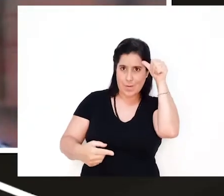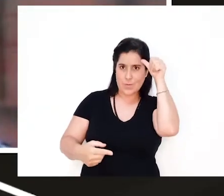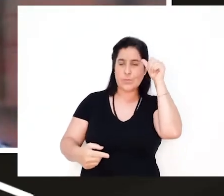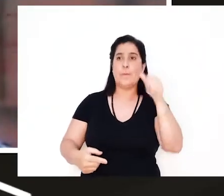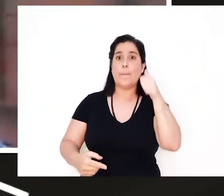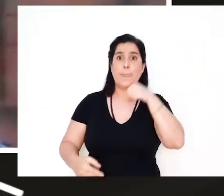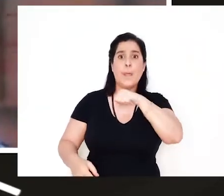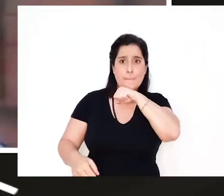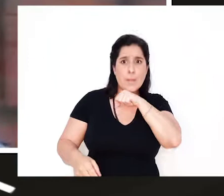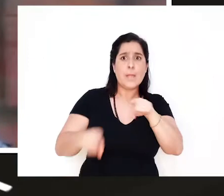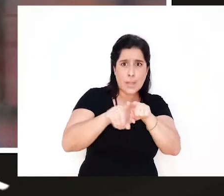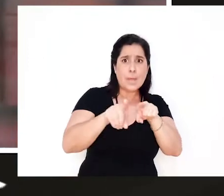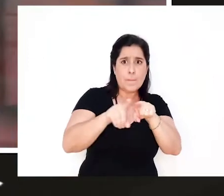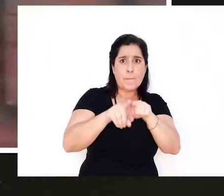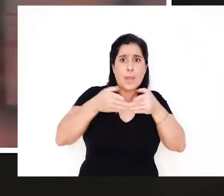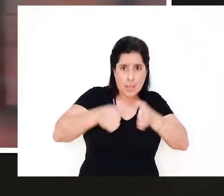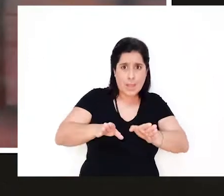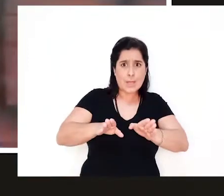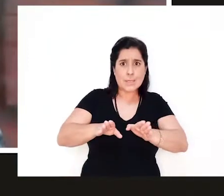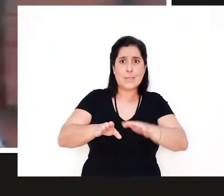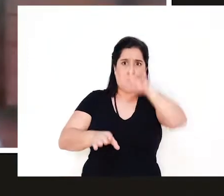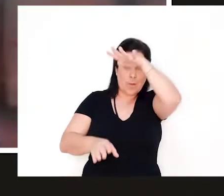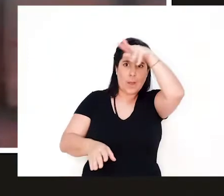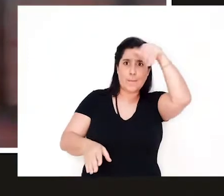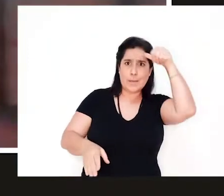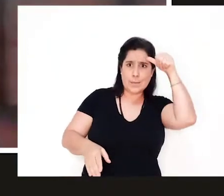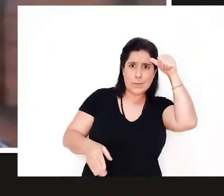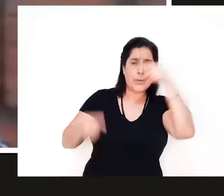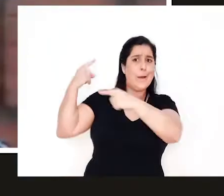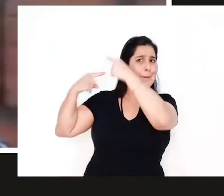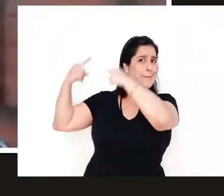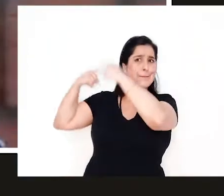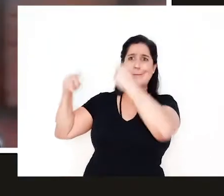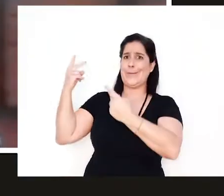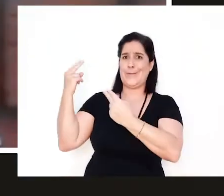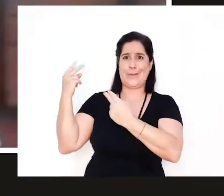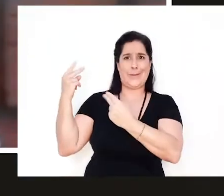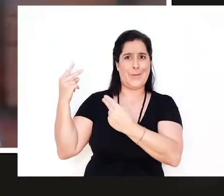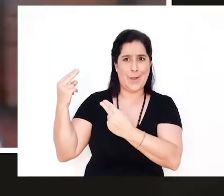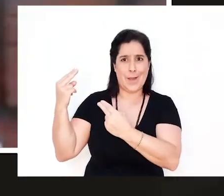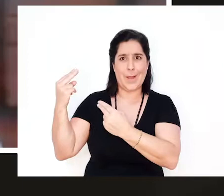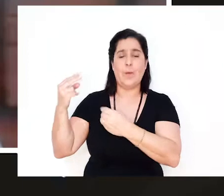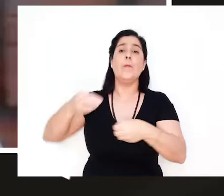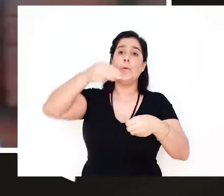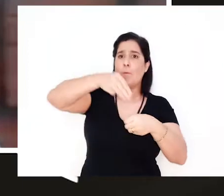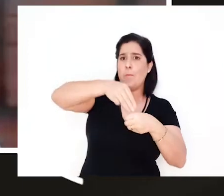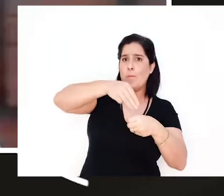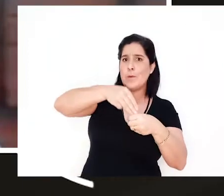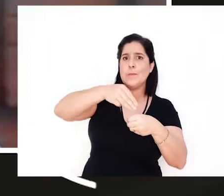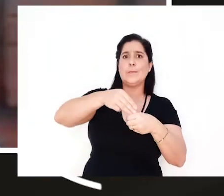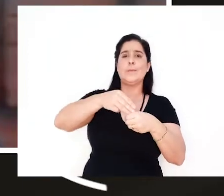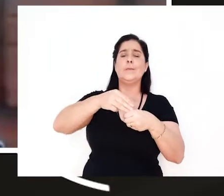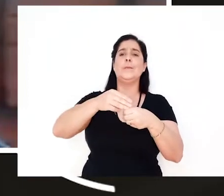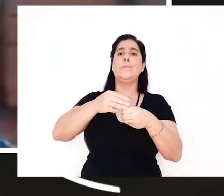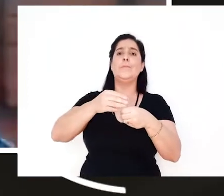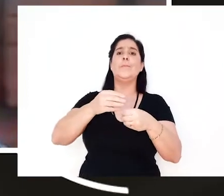no Lago. Minha história vem desde aí, né, dos meus ancestrais. Ela primeiro migrou para o município, para a sede do